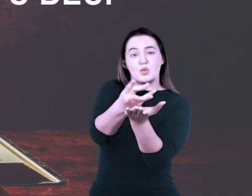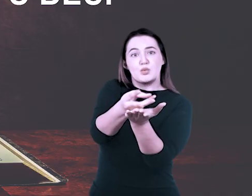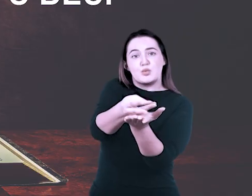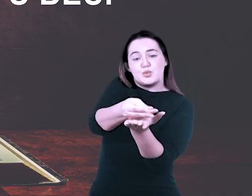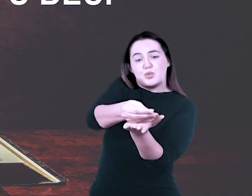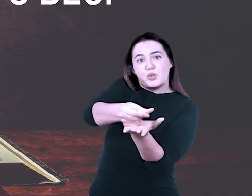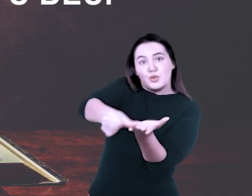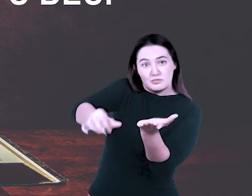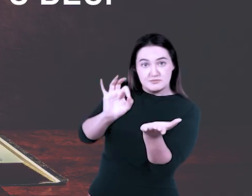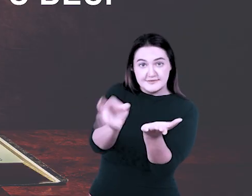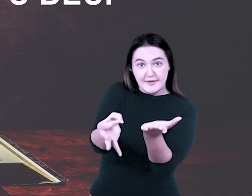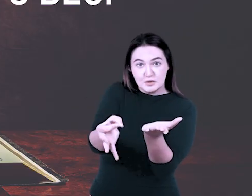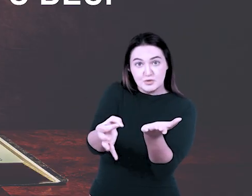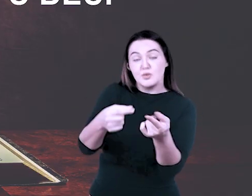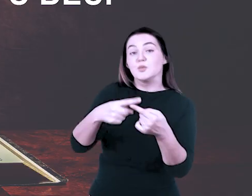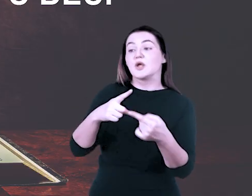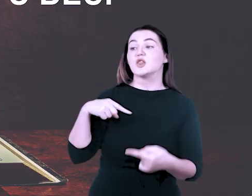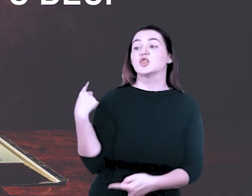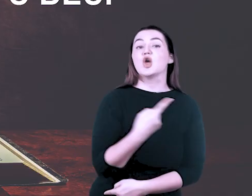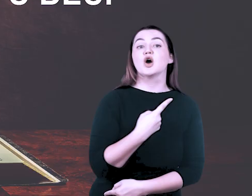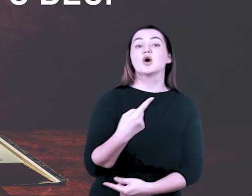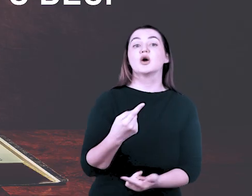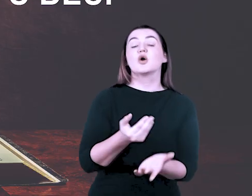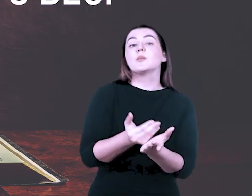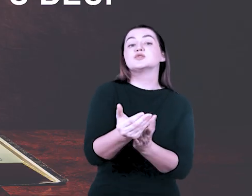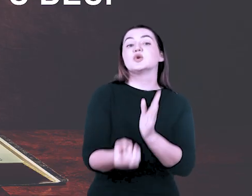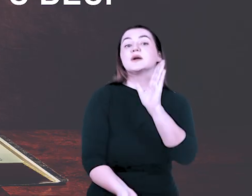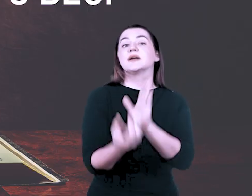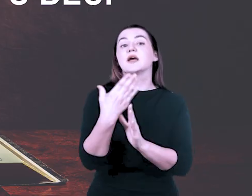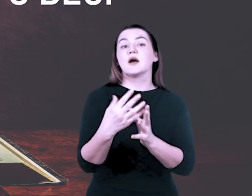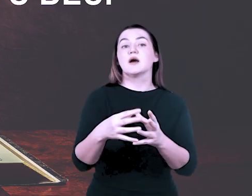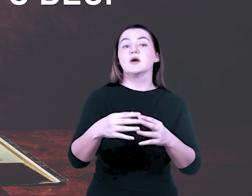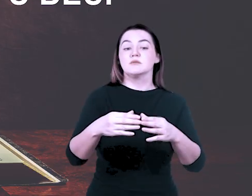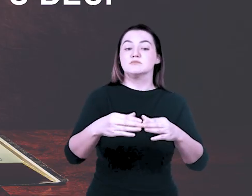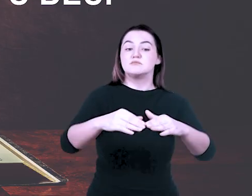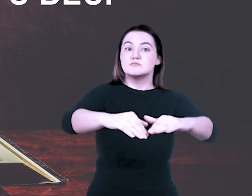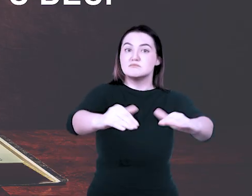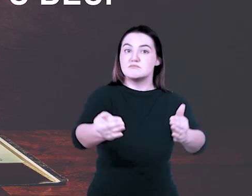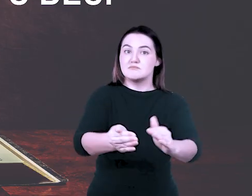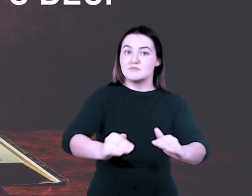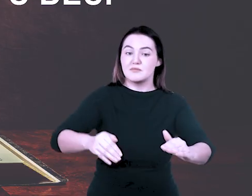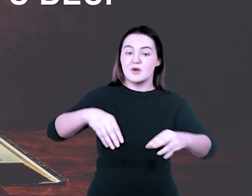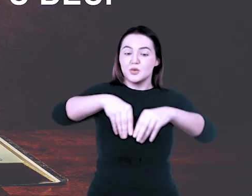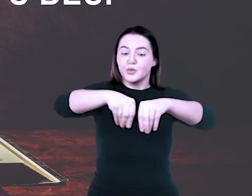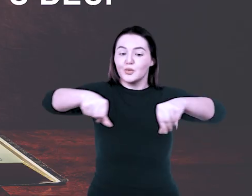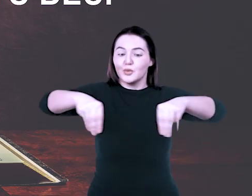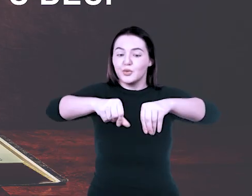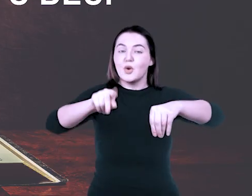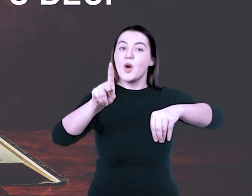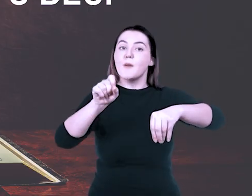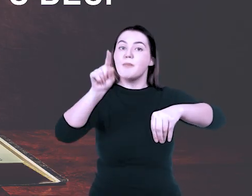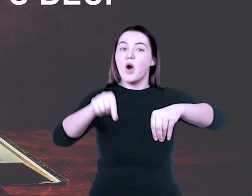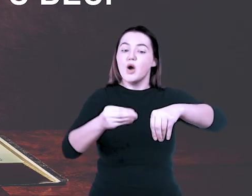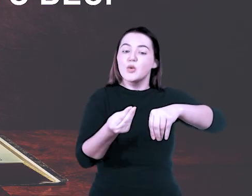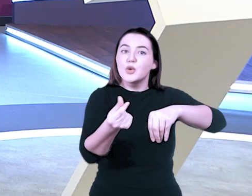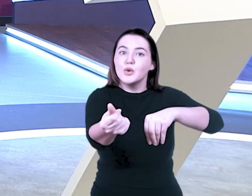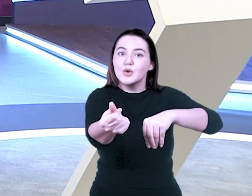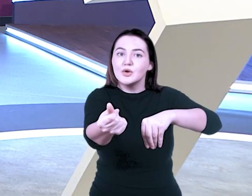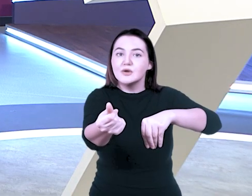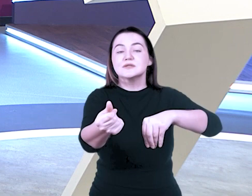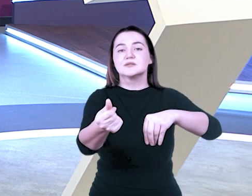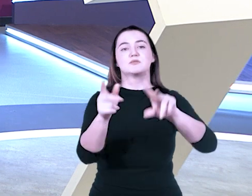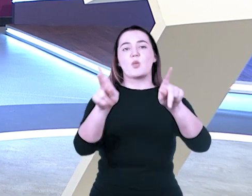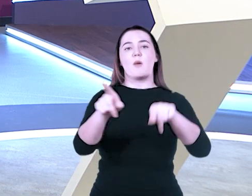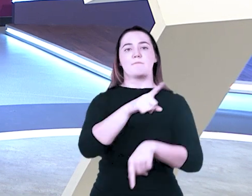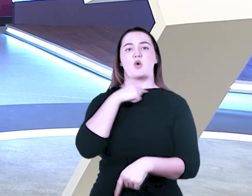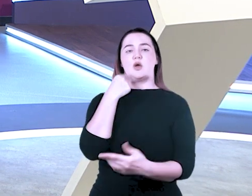Porque nós viemos do pó, é o que está dizendo Eclesiastes 12, 7. E o espírito volte a Deus que o